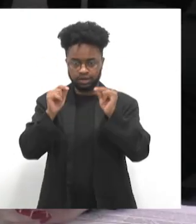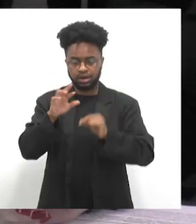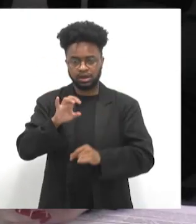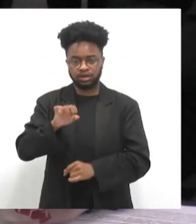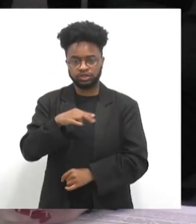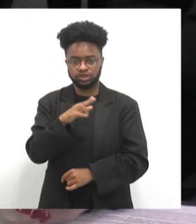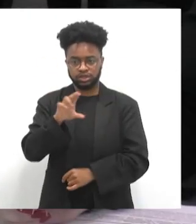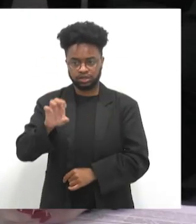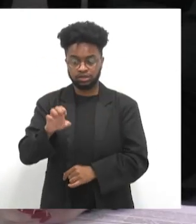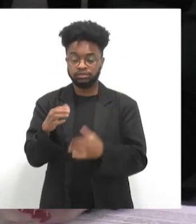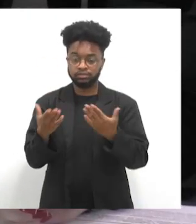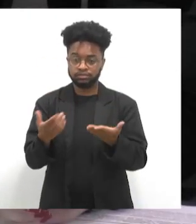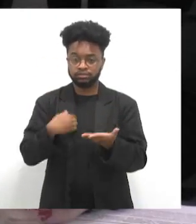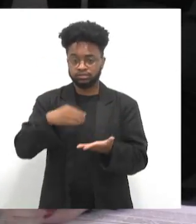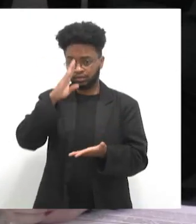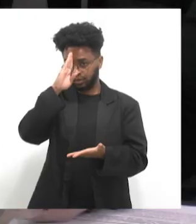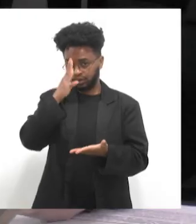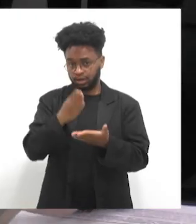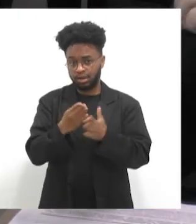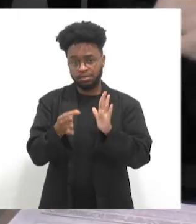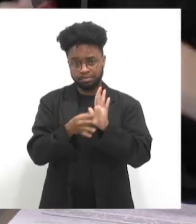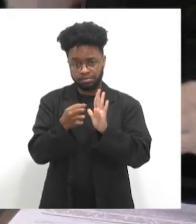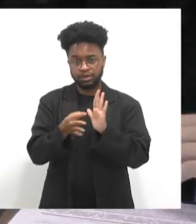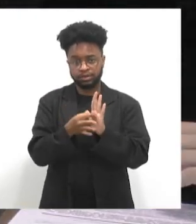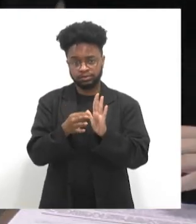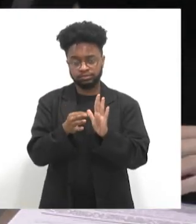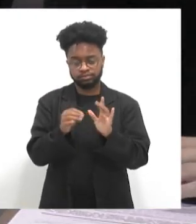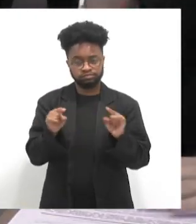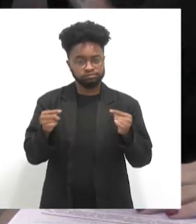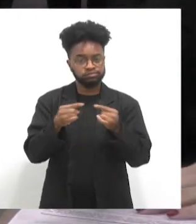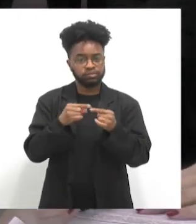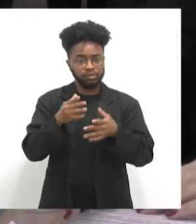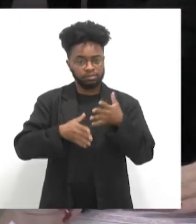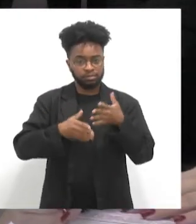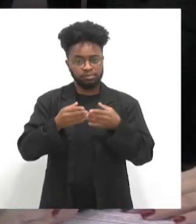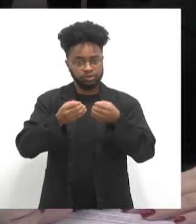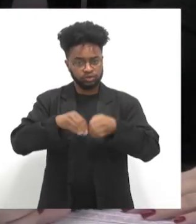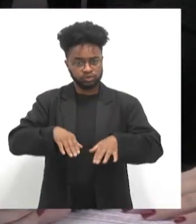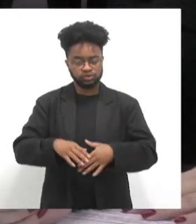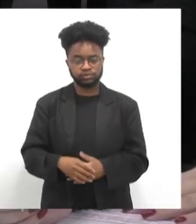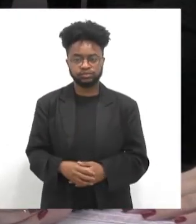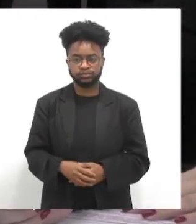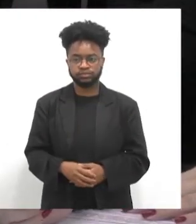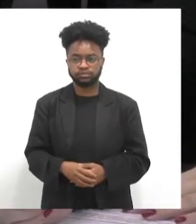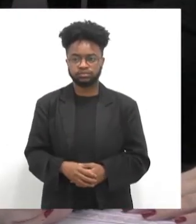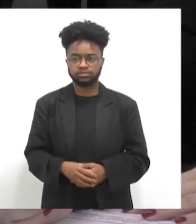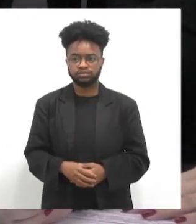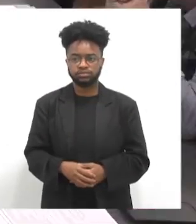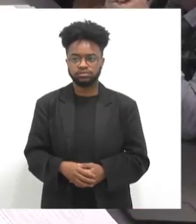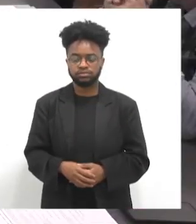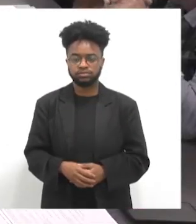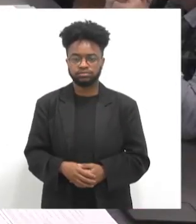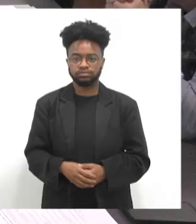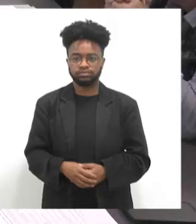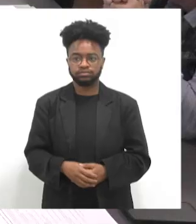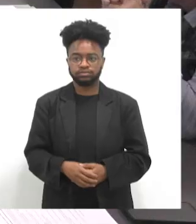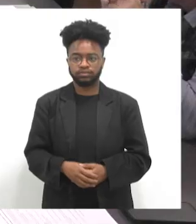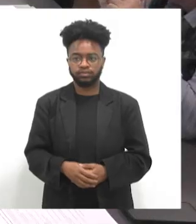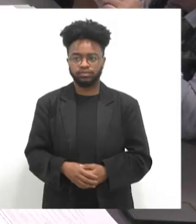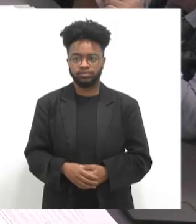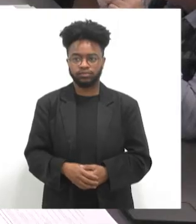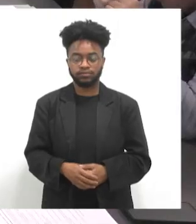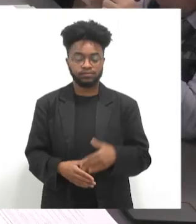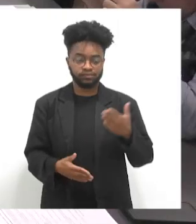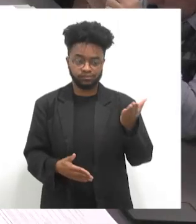Então, eu creio que o parecer seria para prejudicabilidade, presidente. Vossa Excelência,